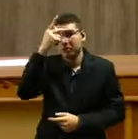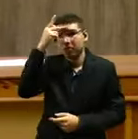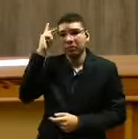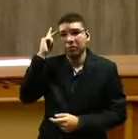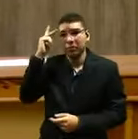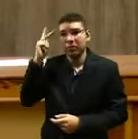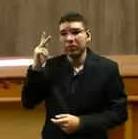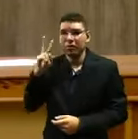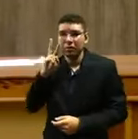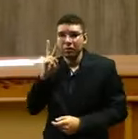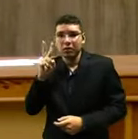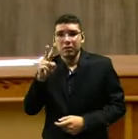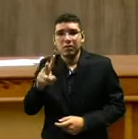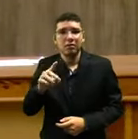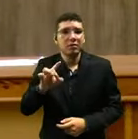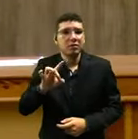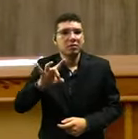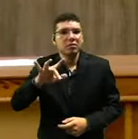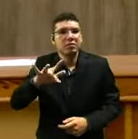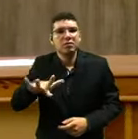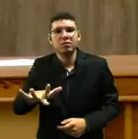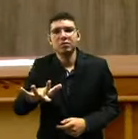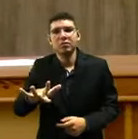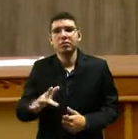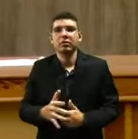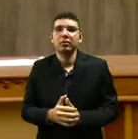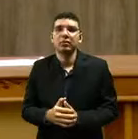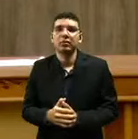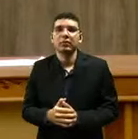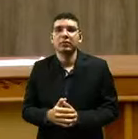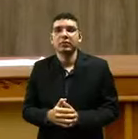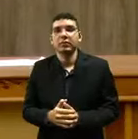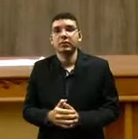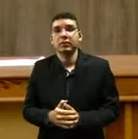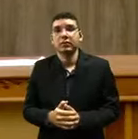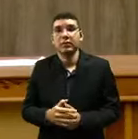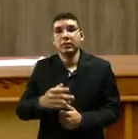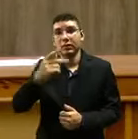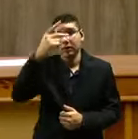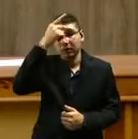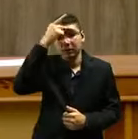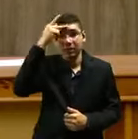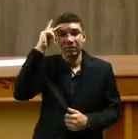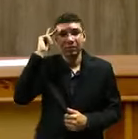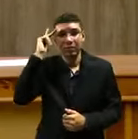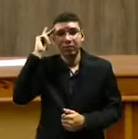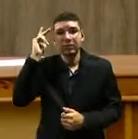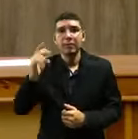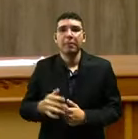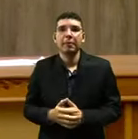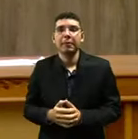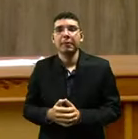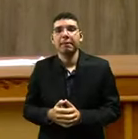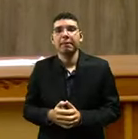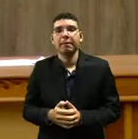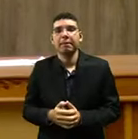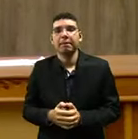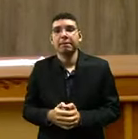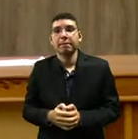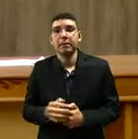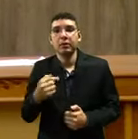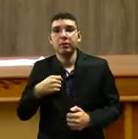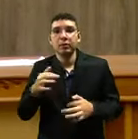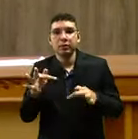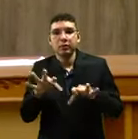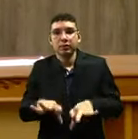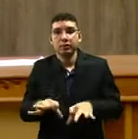o ouvinte ao pé do caminho ele não re não reage vamos lá diga comigo o ouvinte grite eu vou encerrar agora o